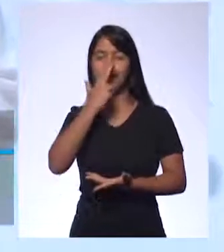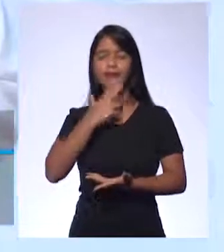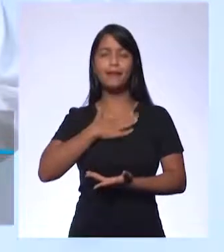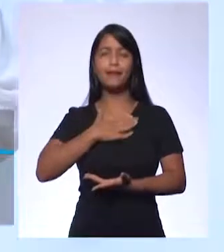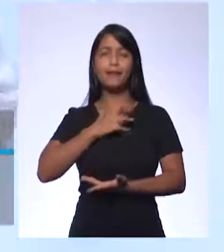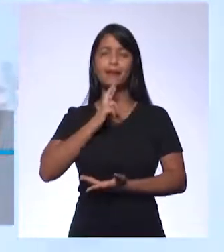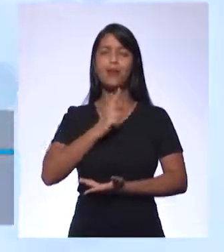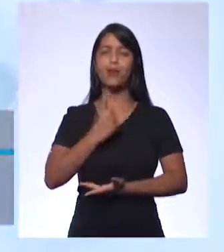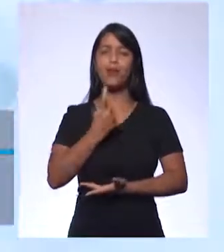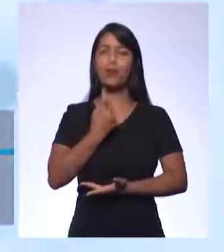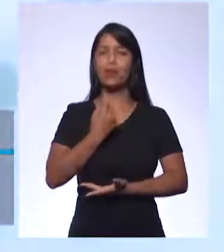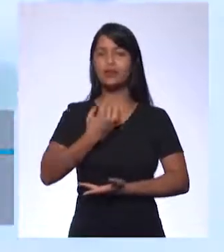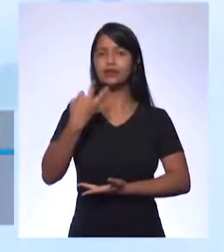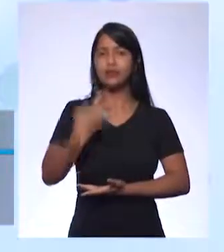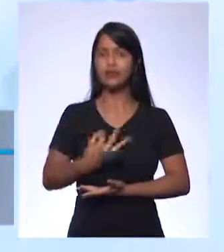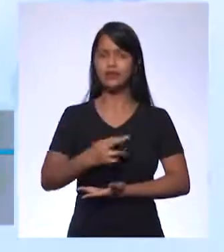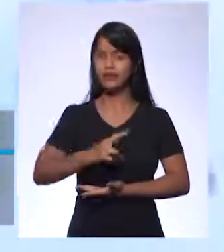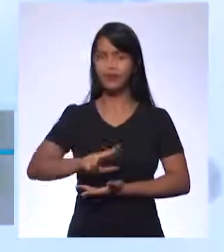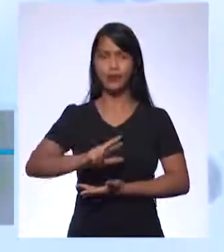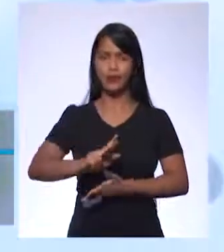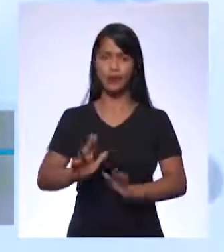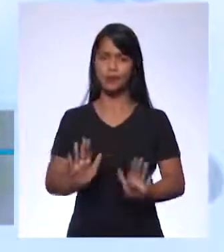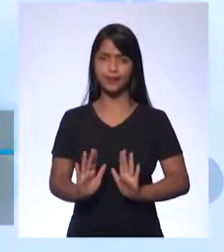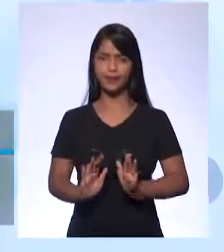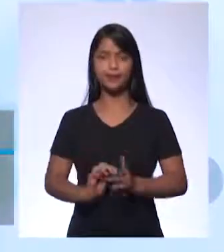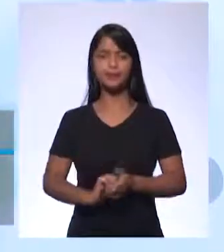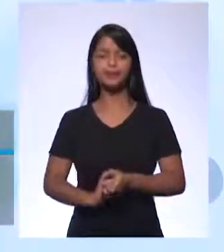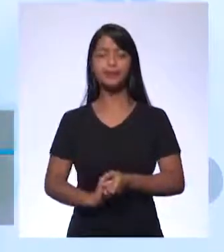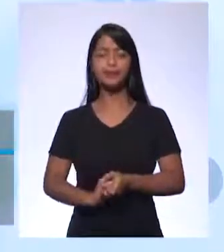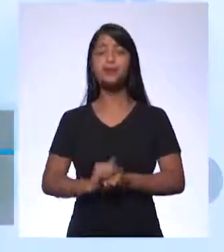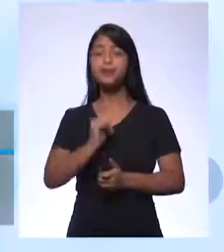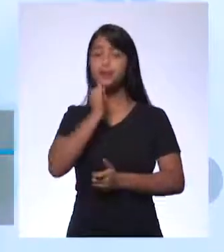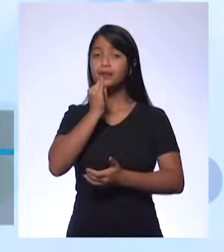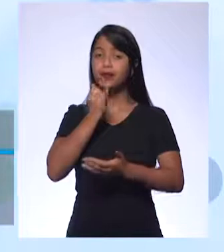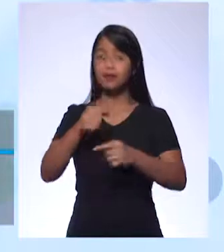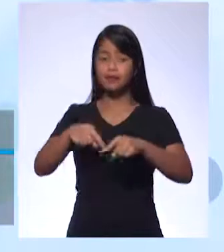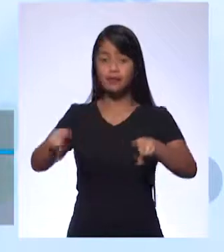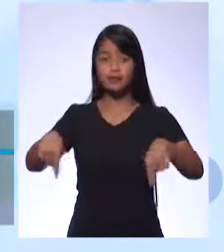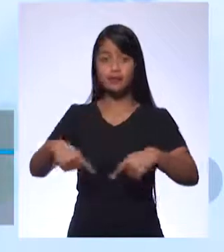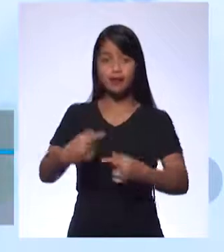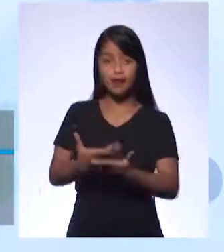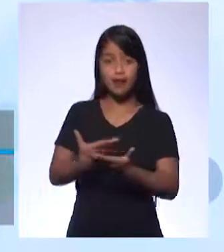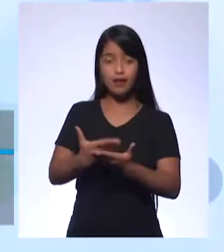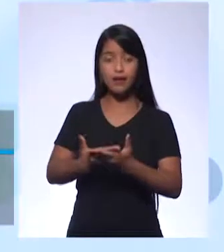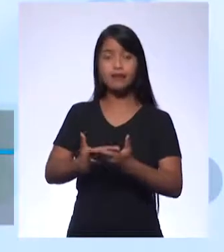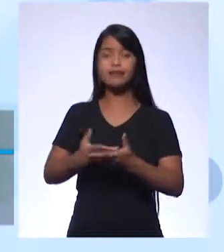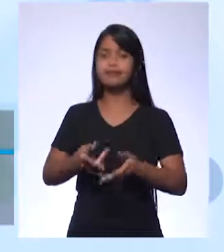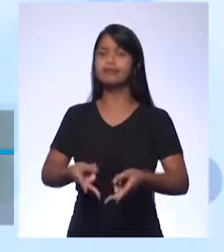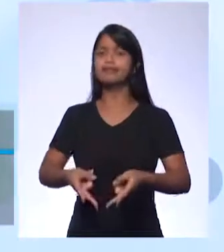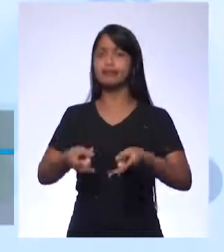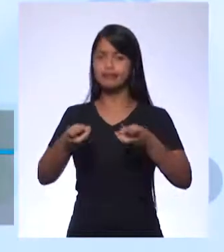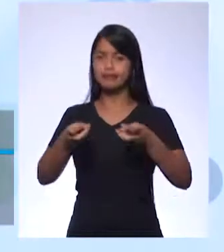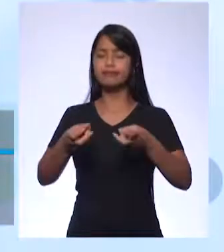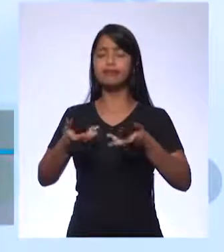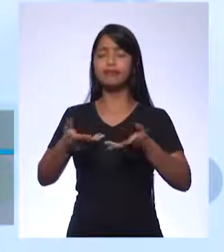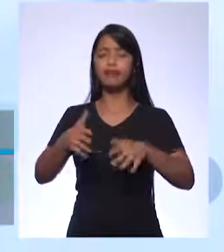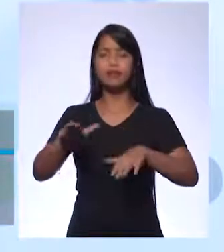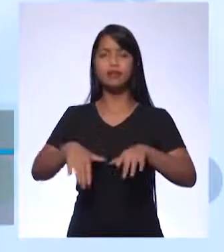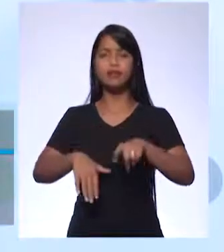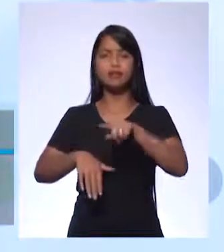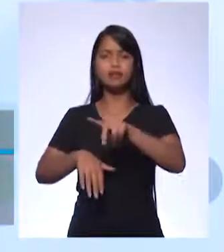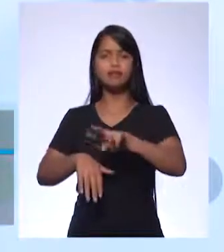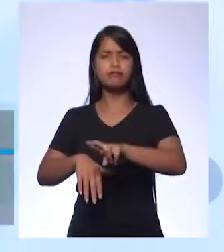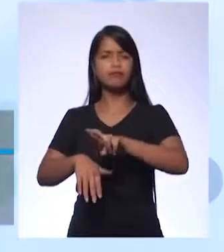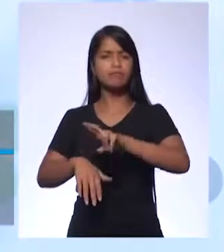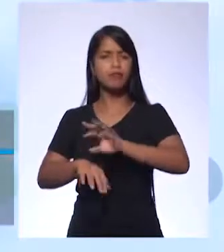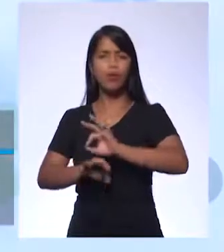é verdadeira e não é, né? E isso, quem a gente na sala de aula percebe muito isso. Às vezes você fez uma ótima